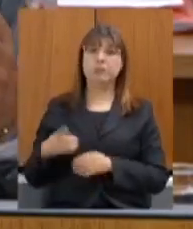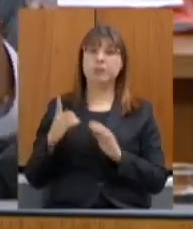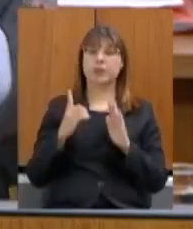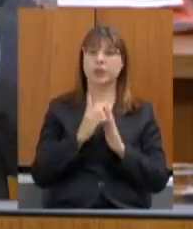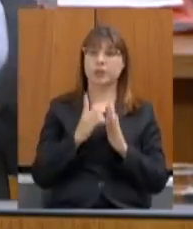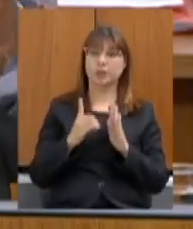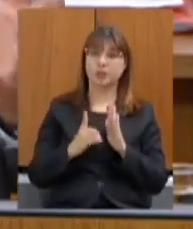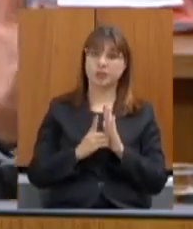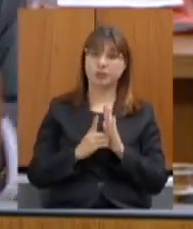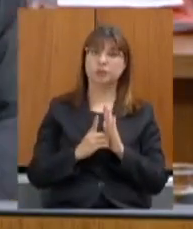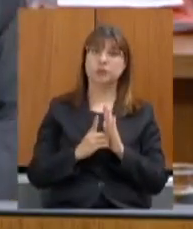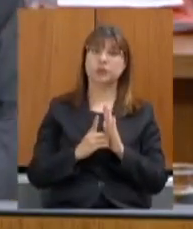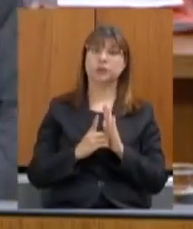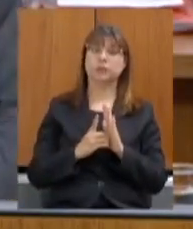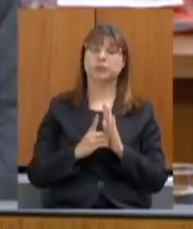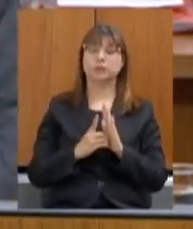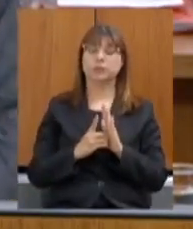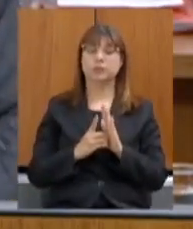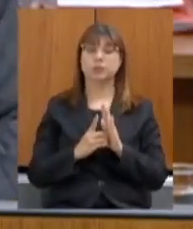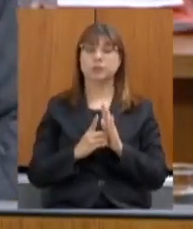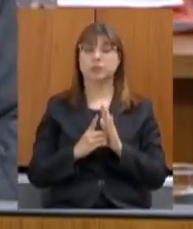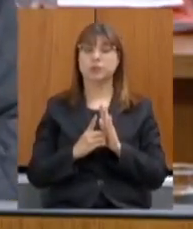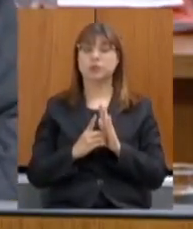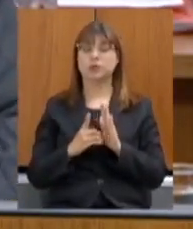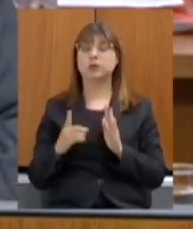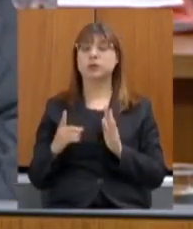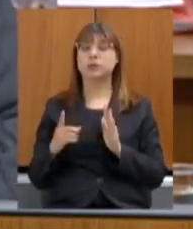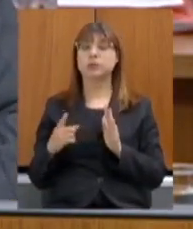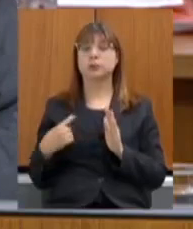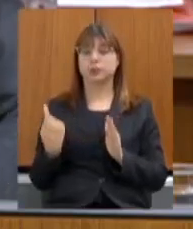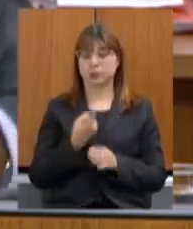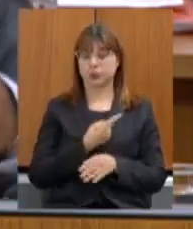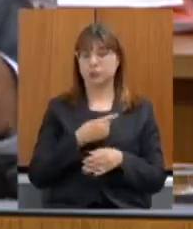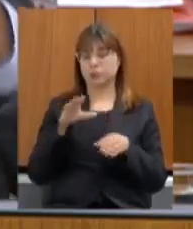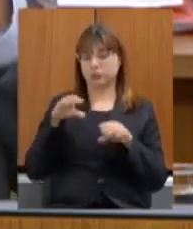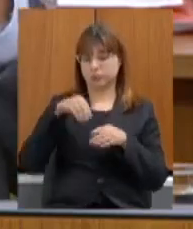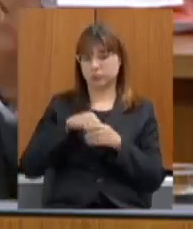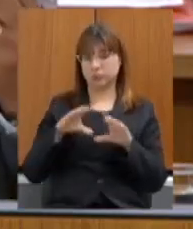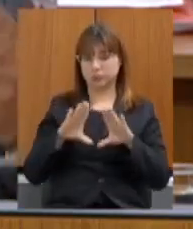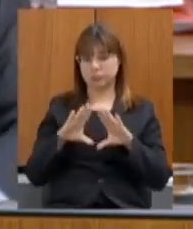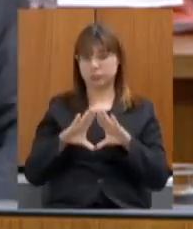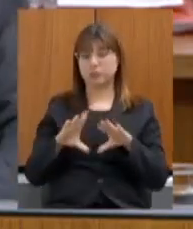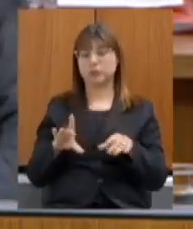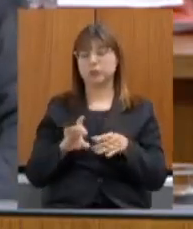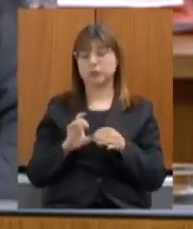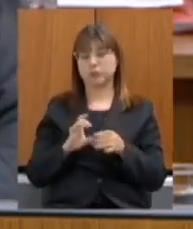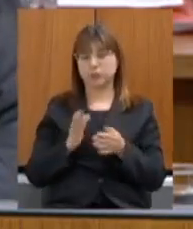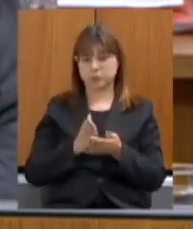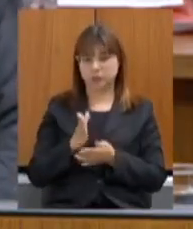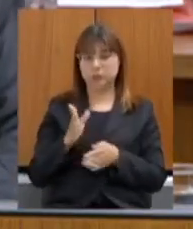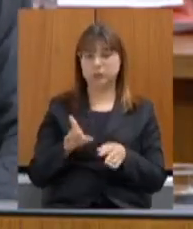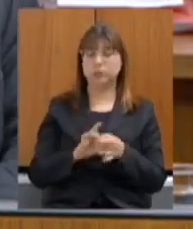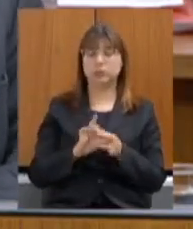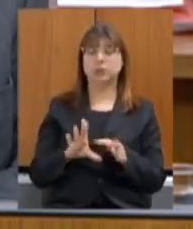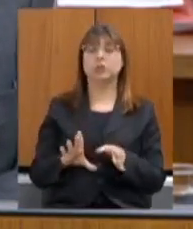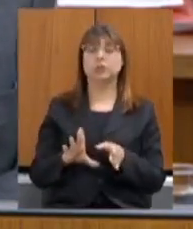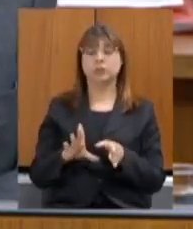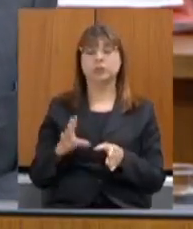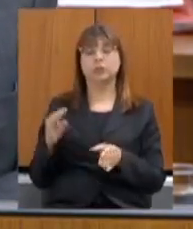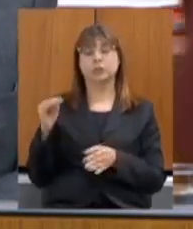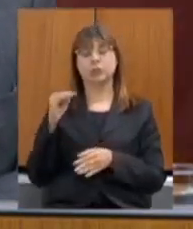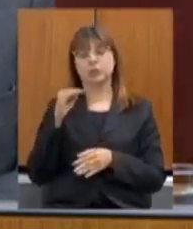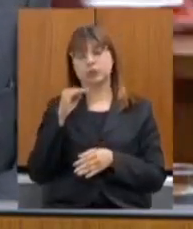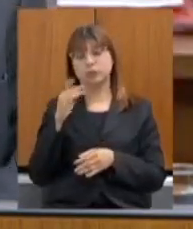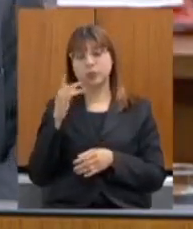aqui, por esta casa referendada de calamidade pública, veio ao encontro das necessidades dos nossos